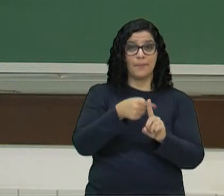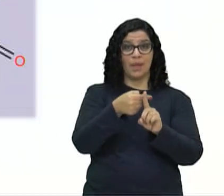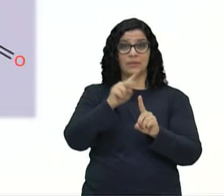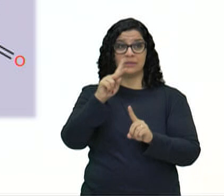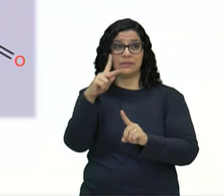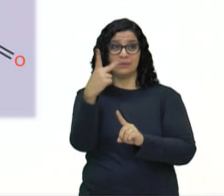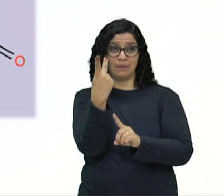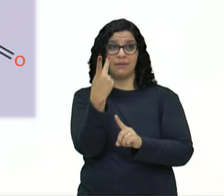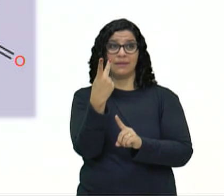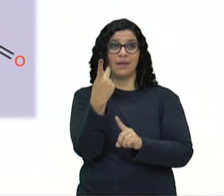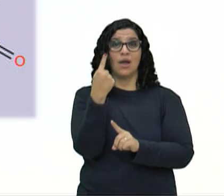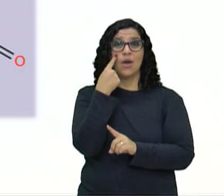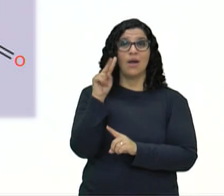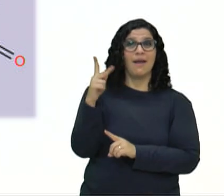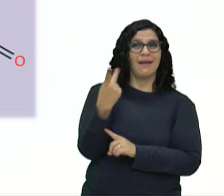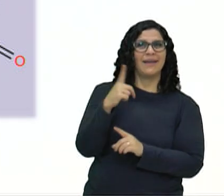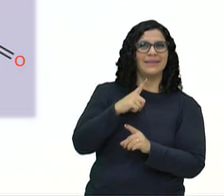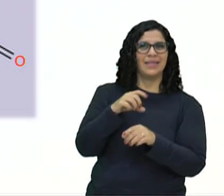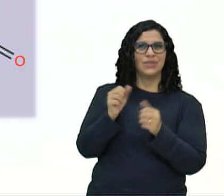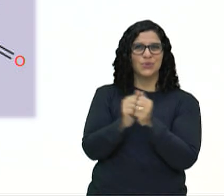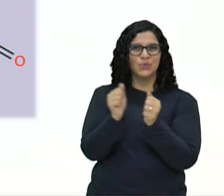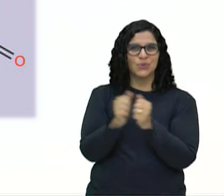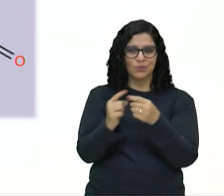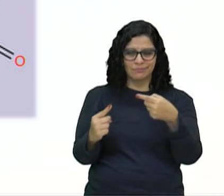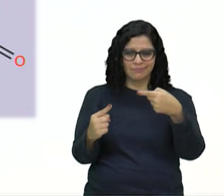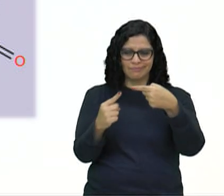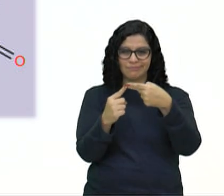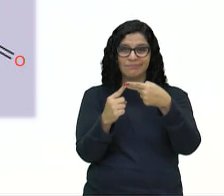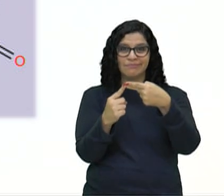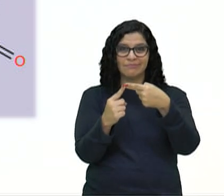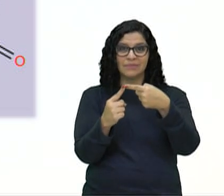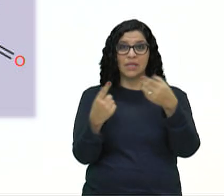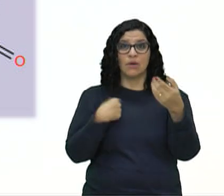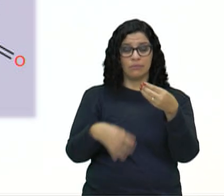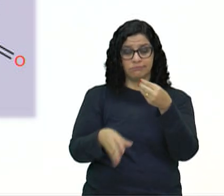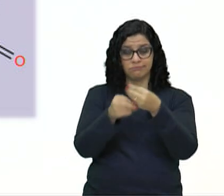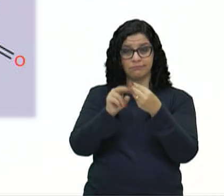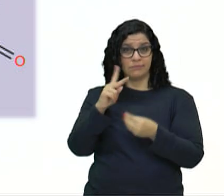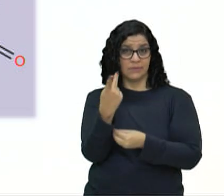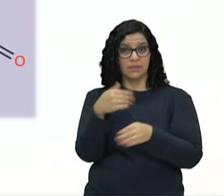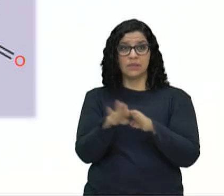tá vendo que ó, tem um hidrogênio a mais que ele está carregando? Então ele pode adicionar esse hidrogênio, ou ele pode perder esse